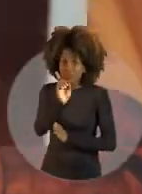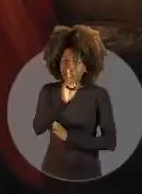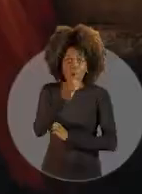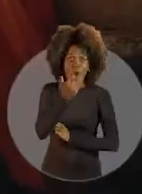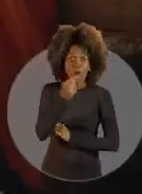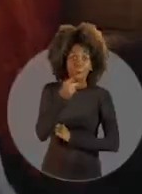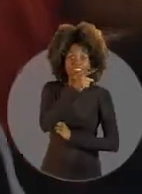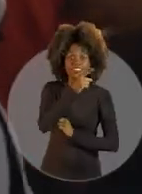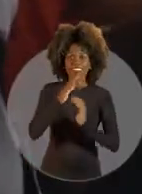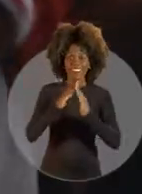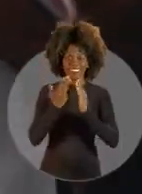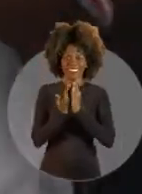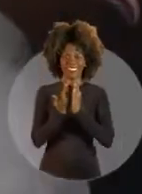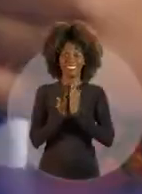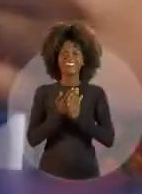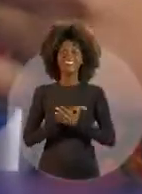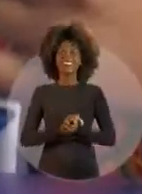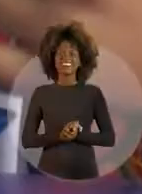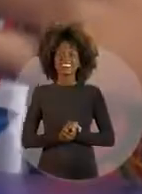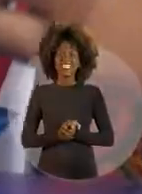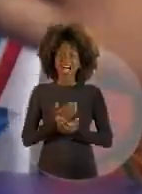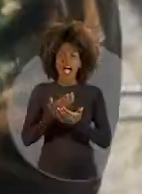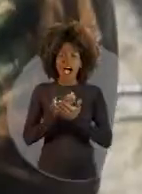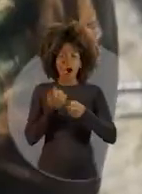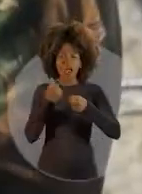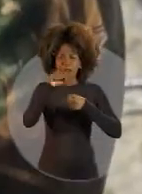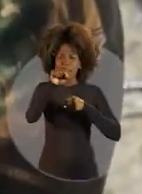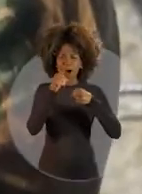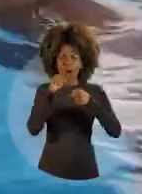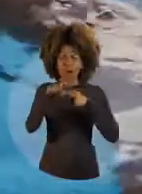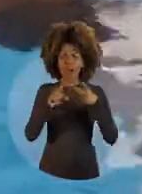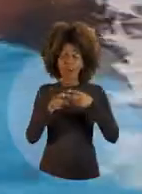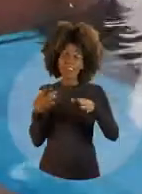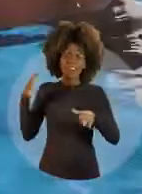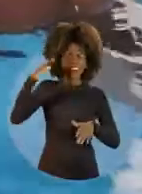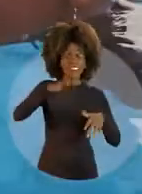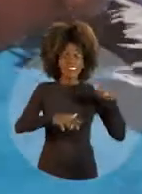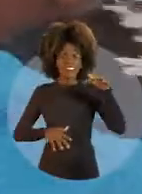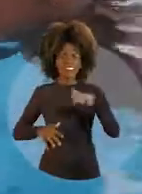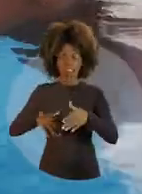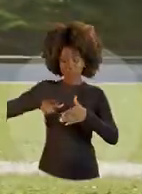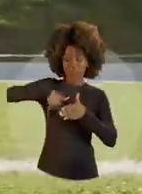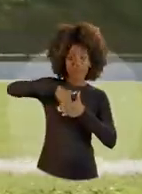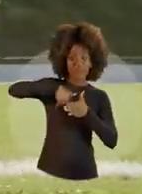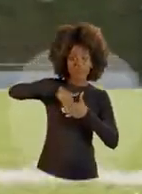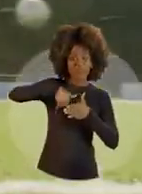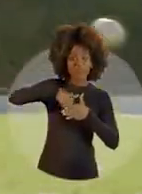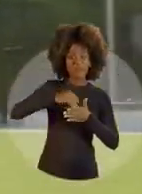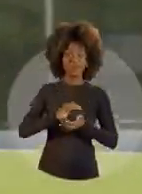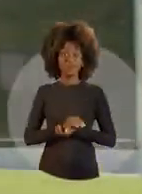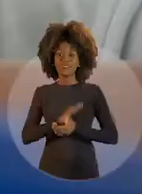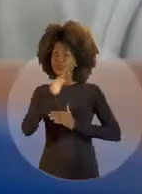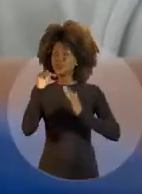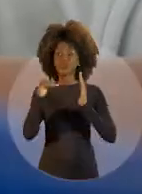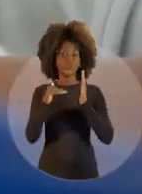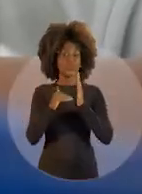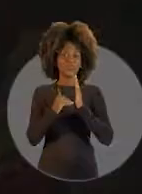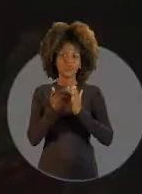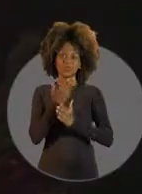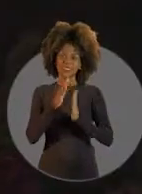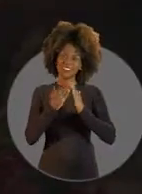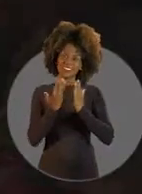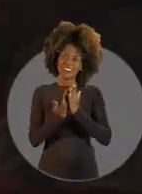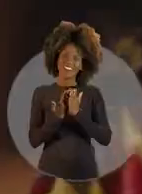casa. Almoça na escola. Aula de boxe, natação, futebol, tem